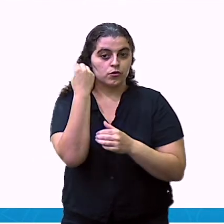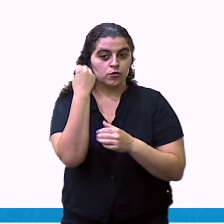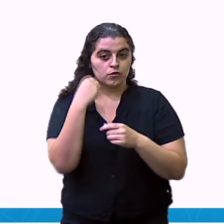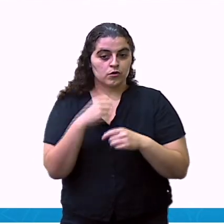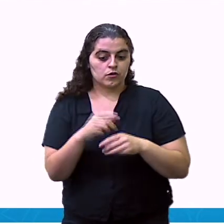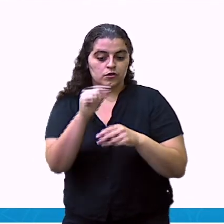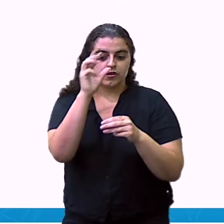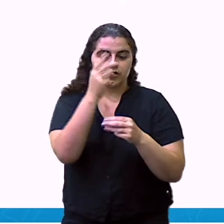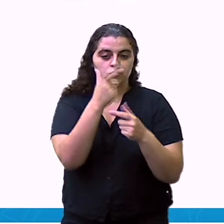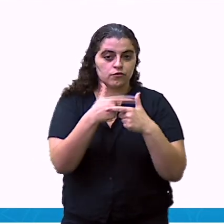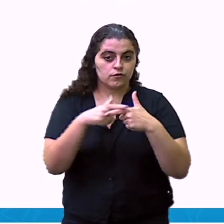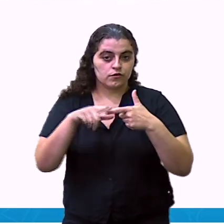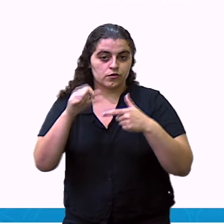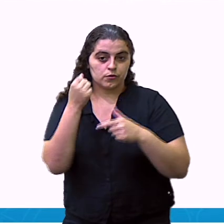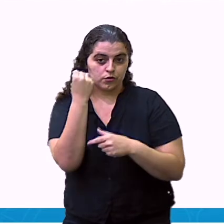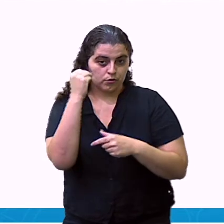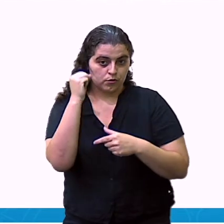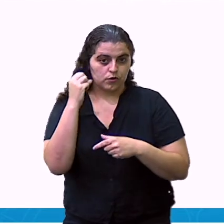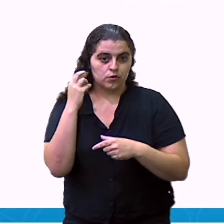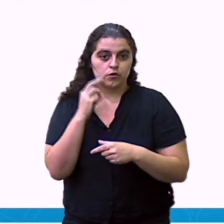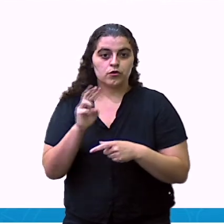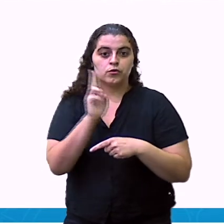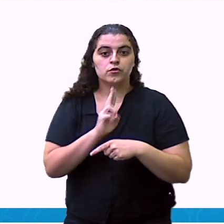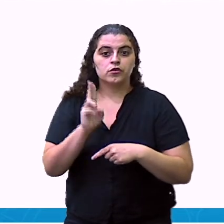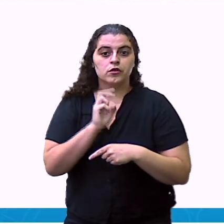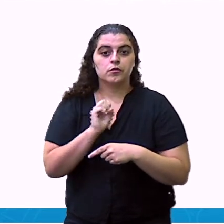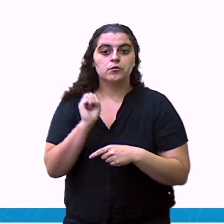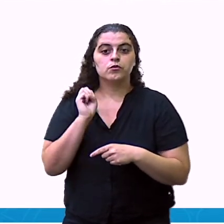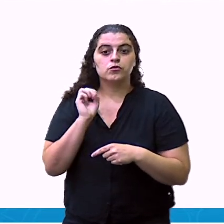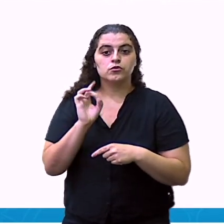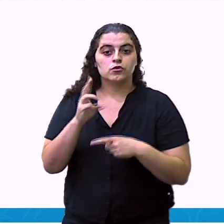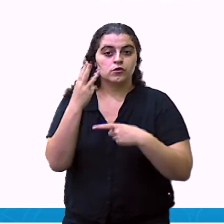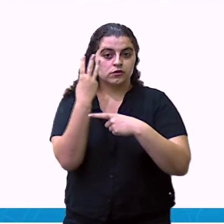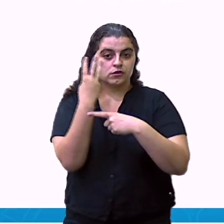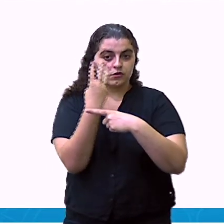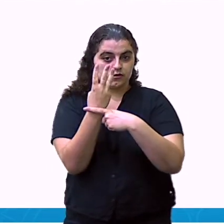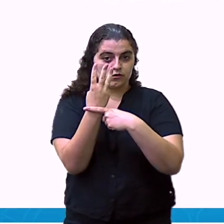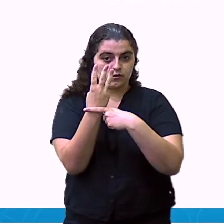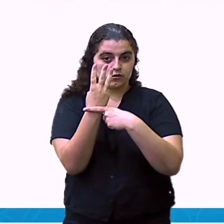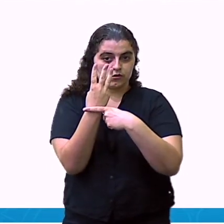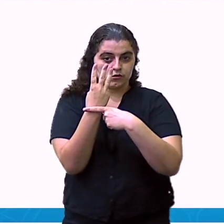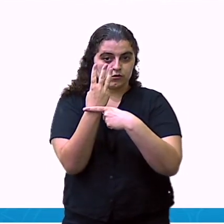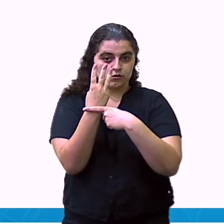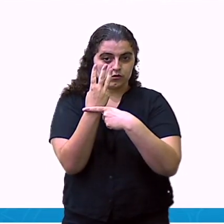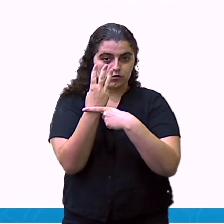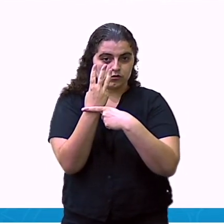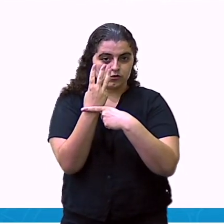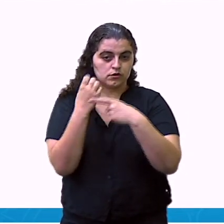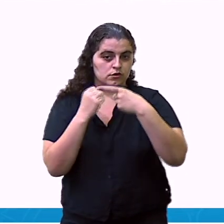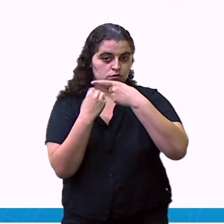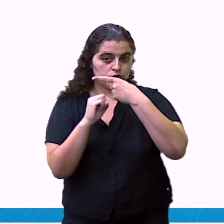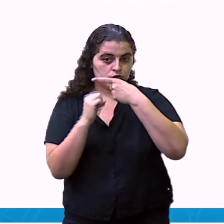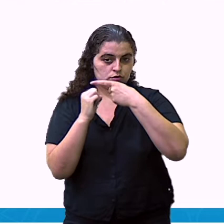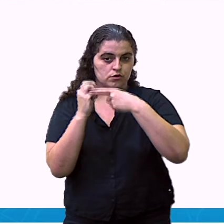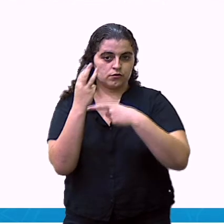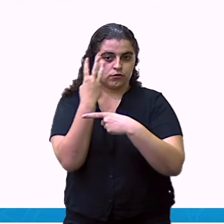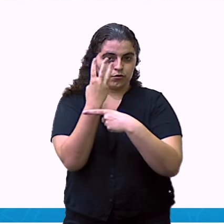e precisamos utilizar, né, 3 partes dela. 3 partes da figura.